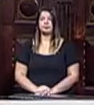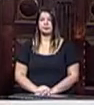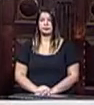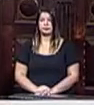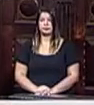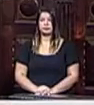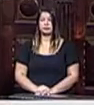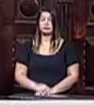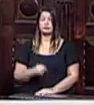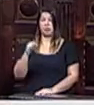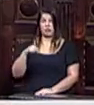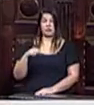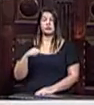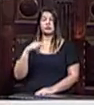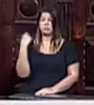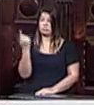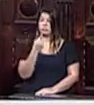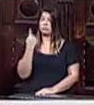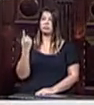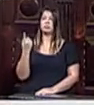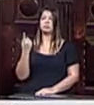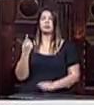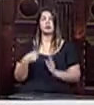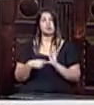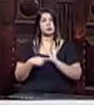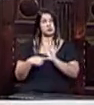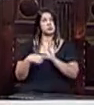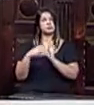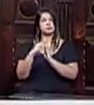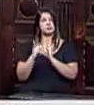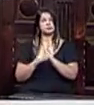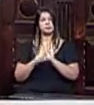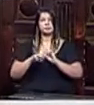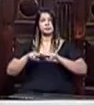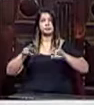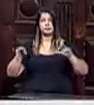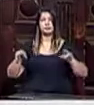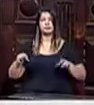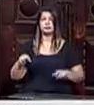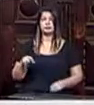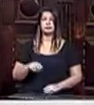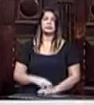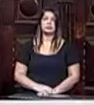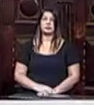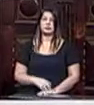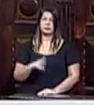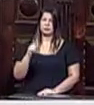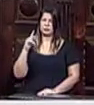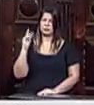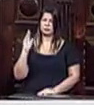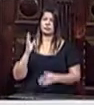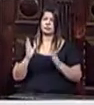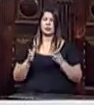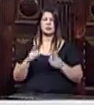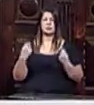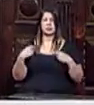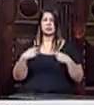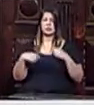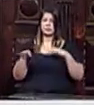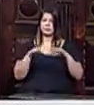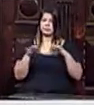A nossa bancada apresentou várias emendas e emendas apresentadas neste sentido. Tem que existir uma